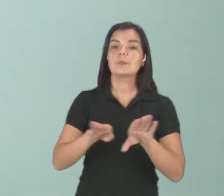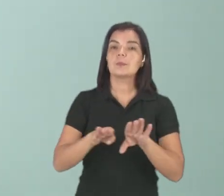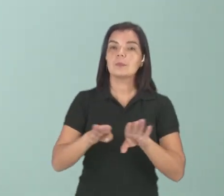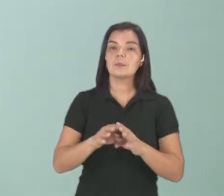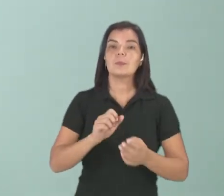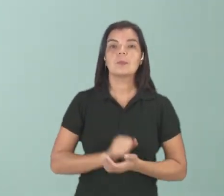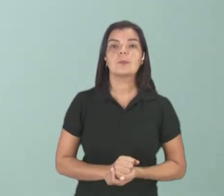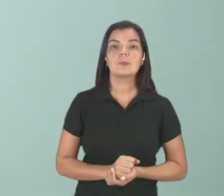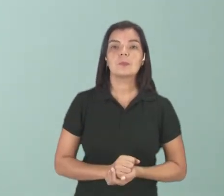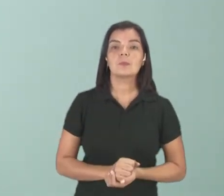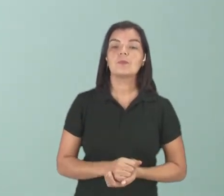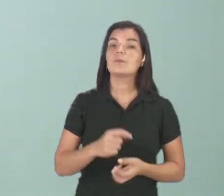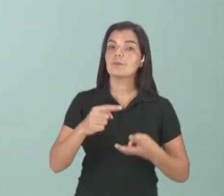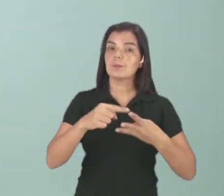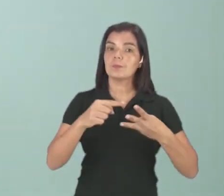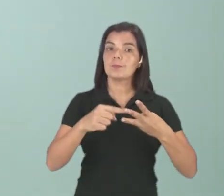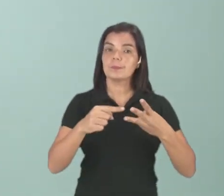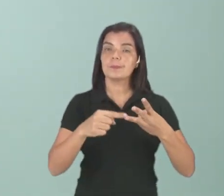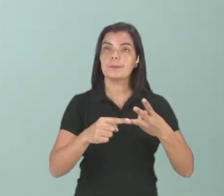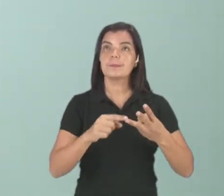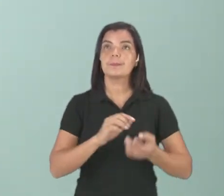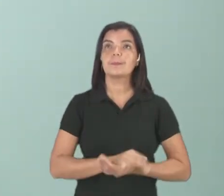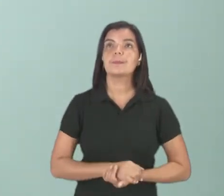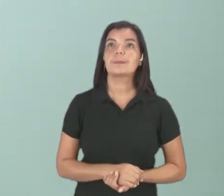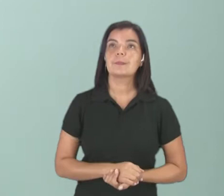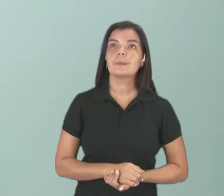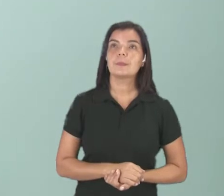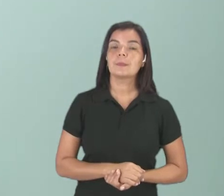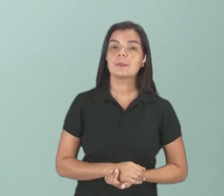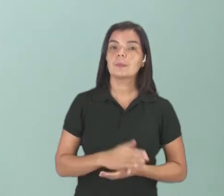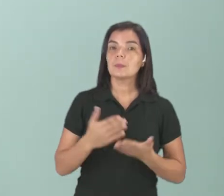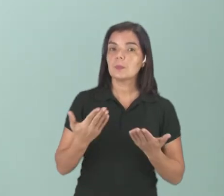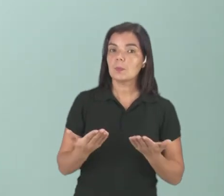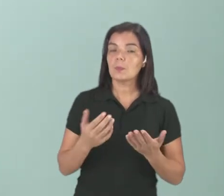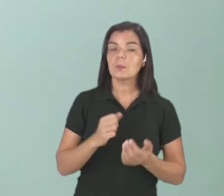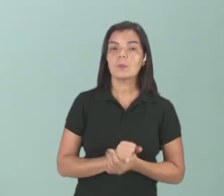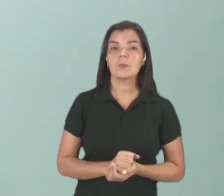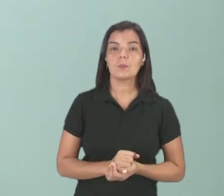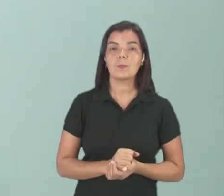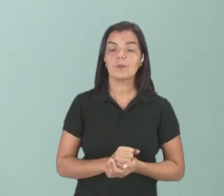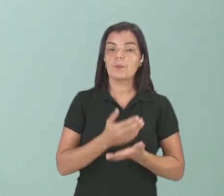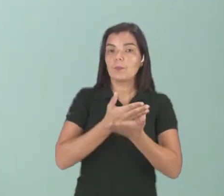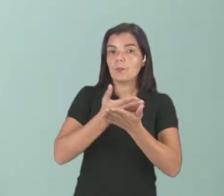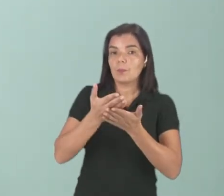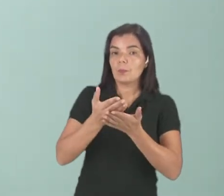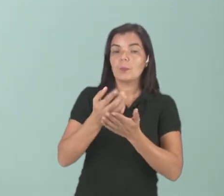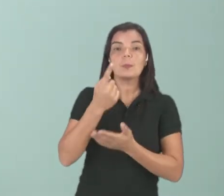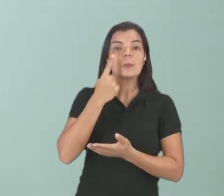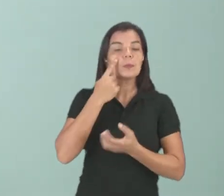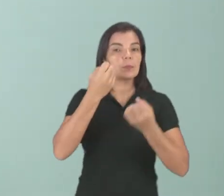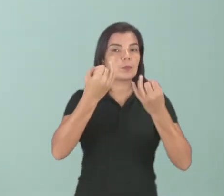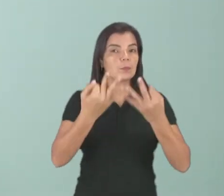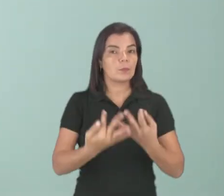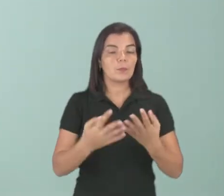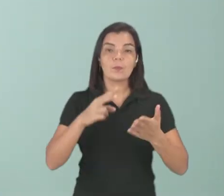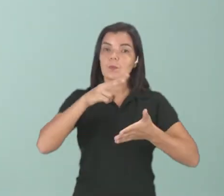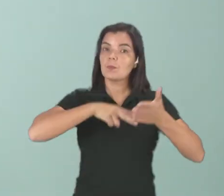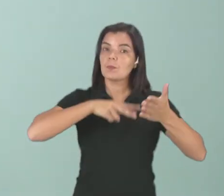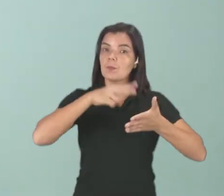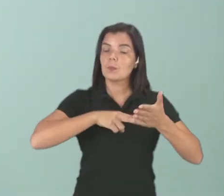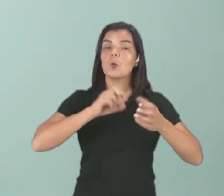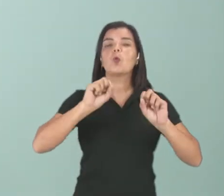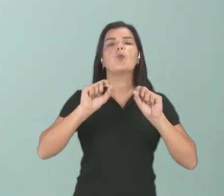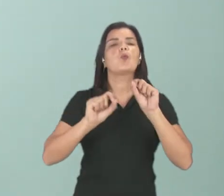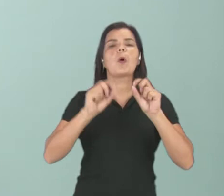tem base nesses 3 pontos, perdão. Então, a introdução, nós vamos dizer ao leitor do que